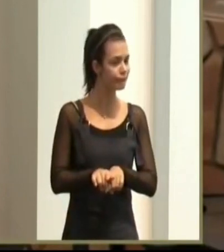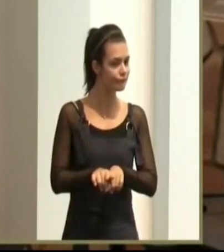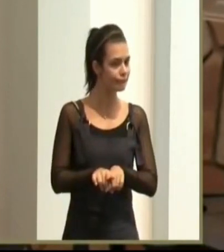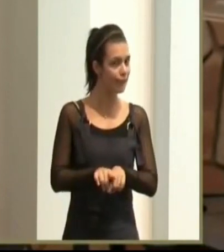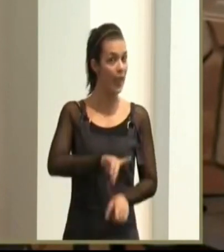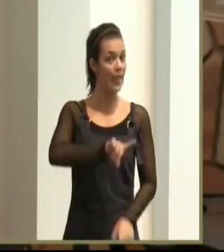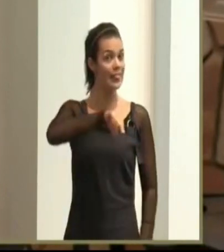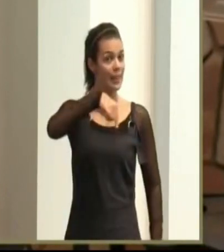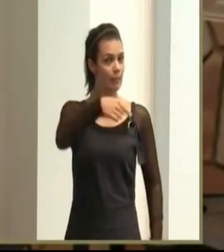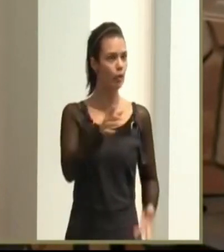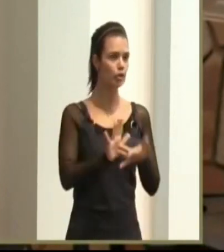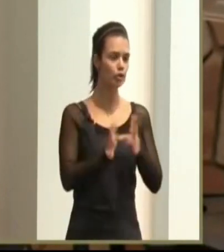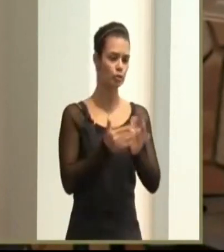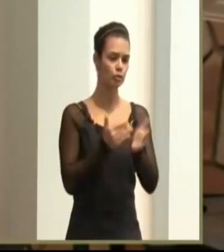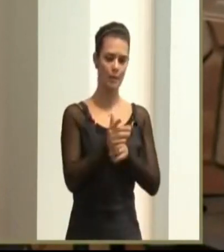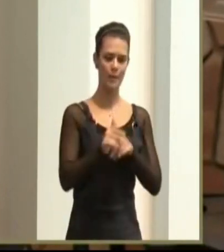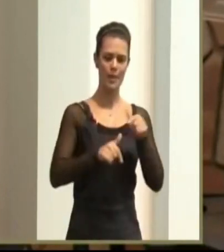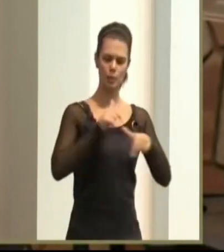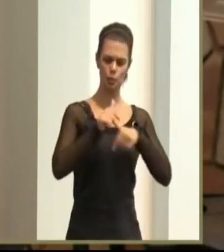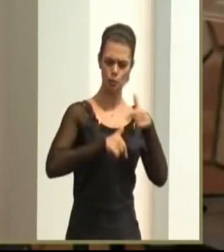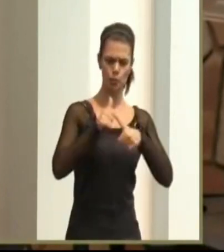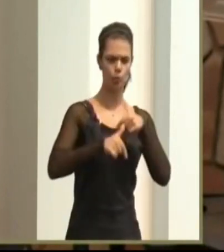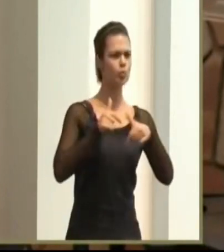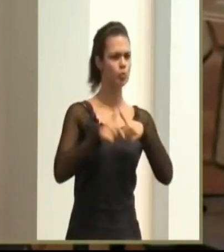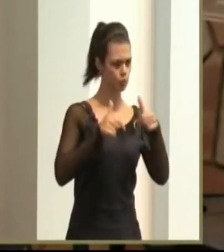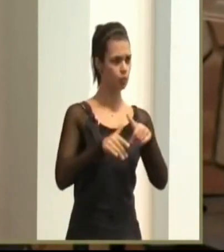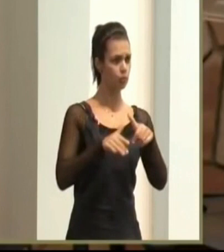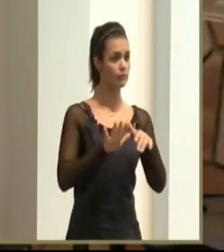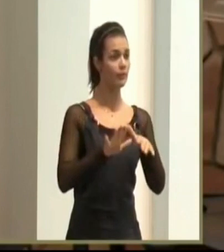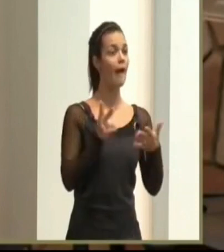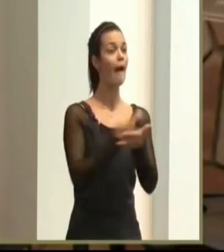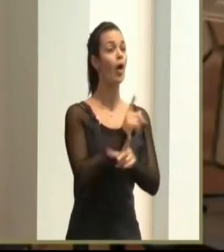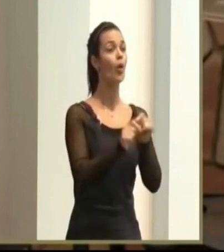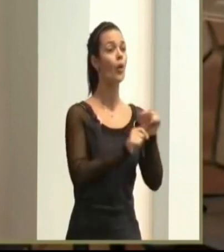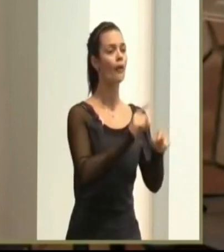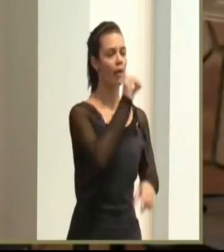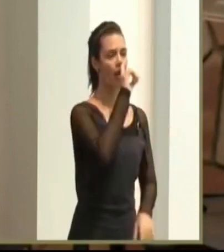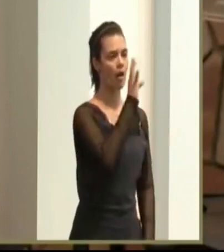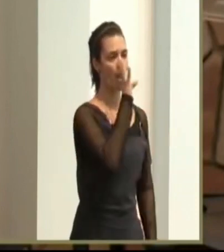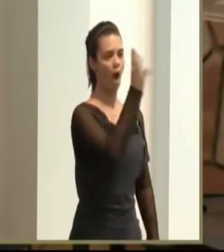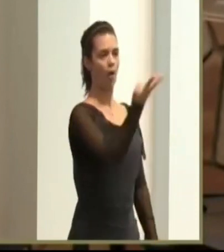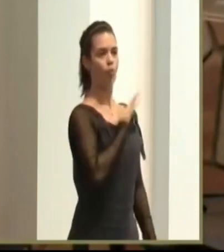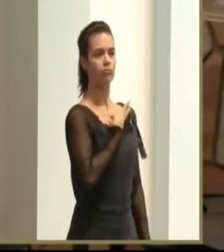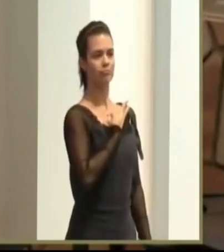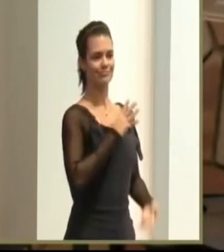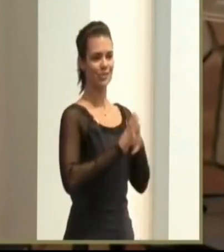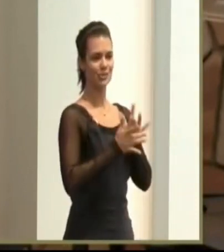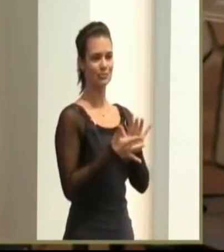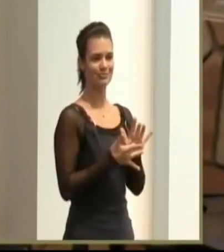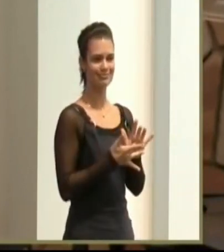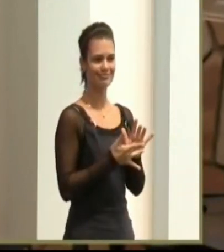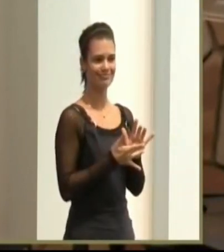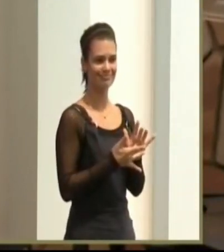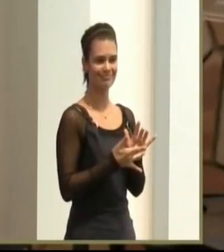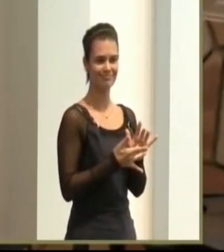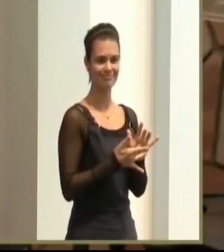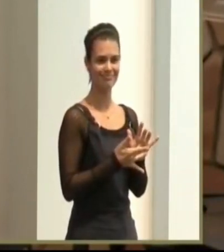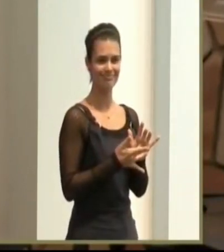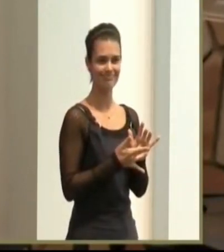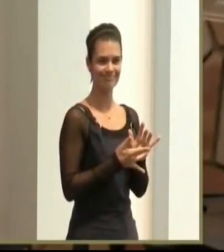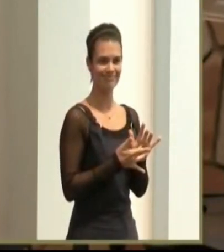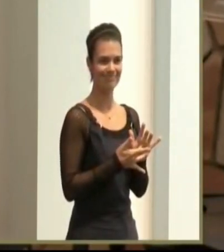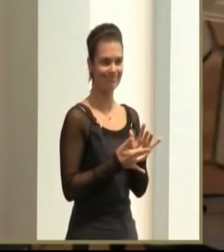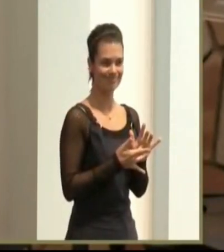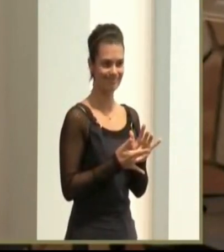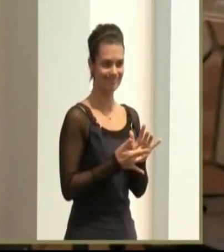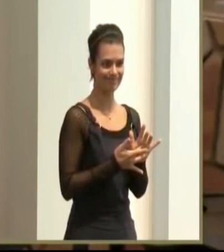ele, ele é levado a uma sentença. E aí nós destacamos algumas coisas passeando por